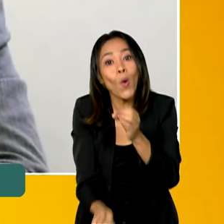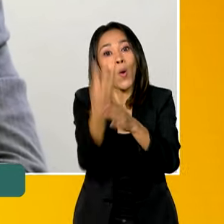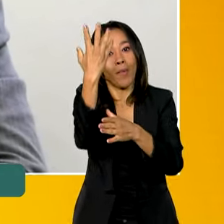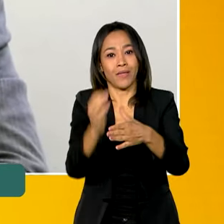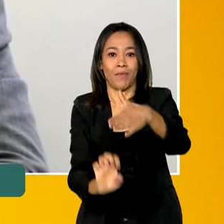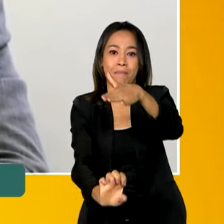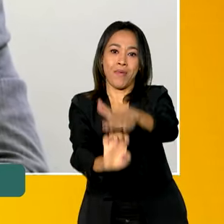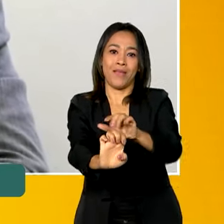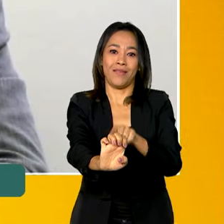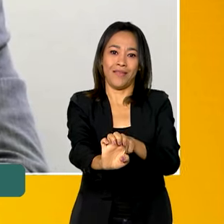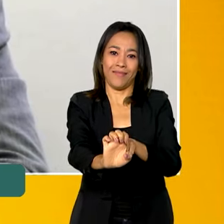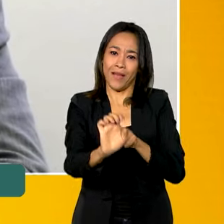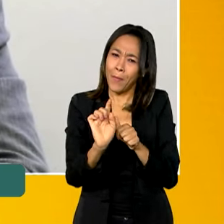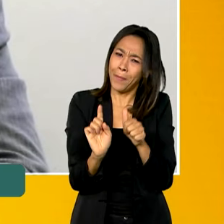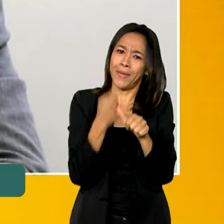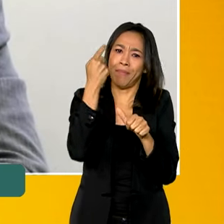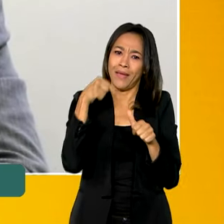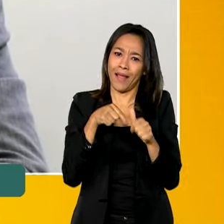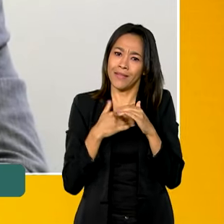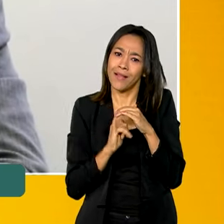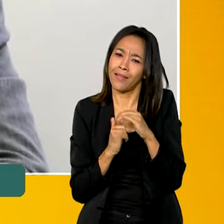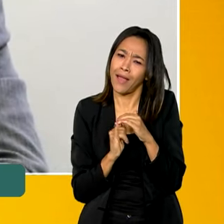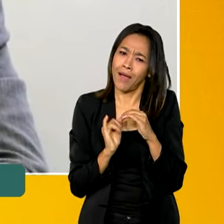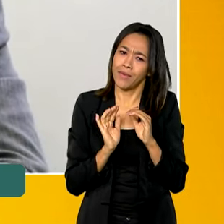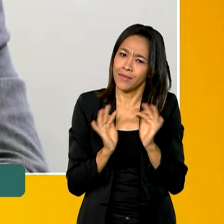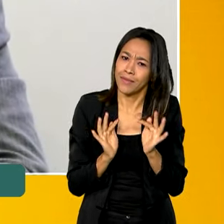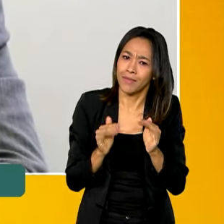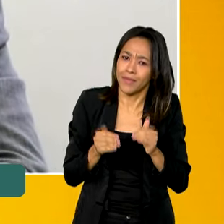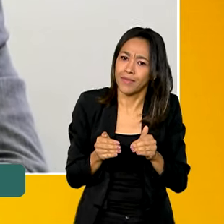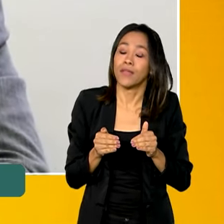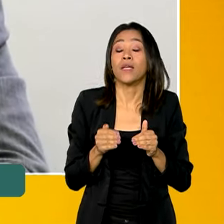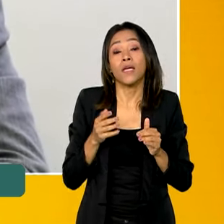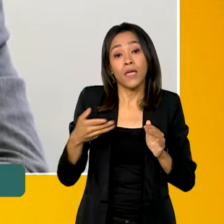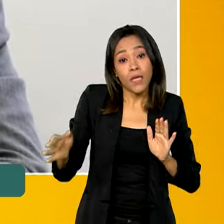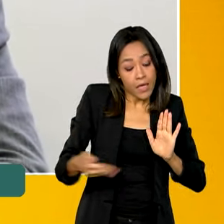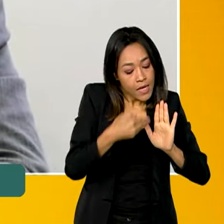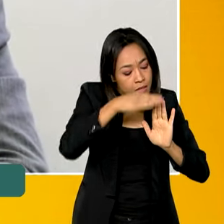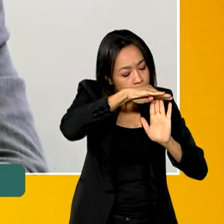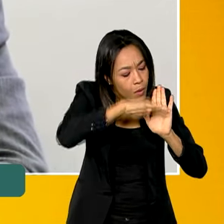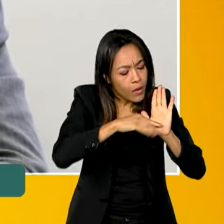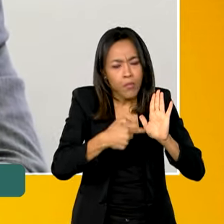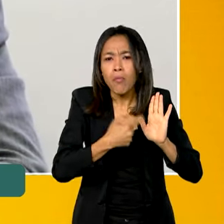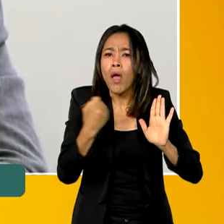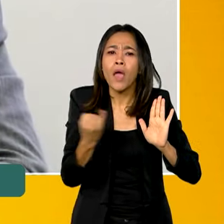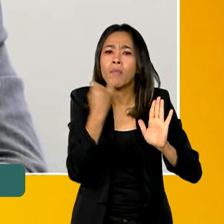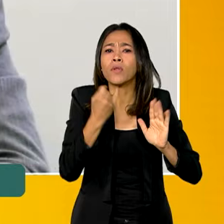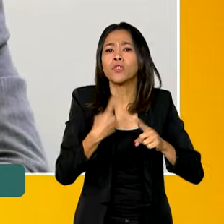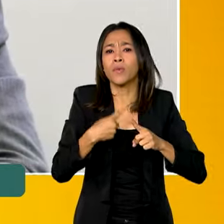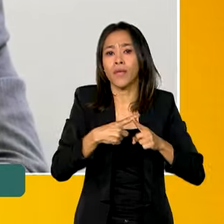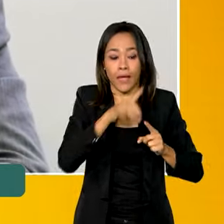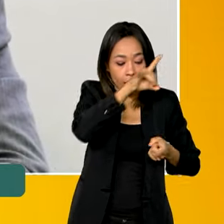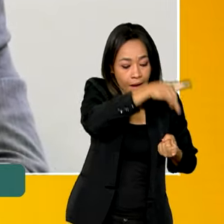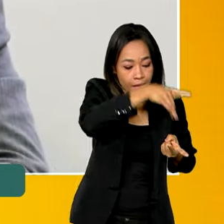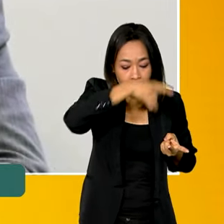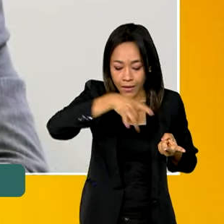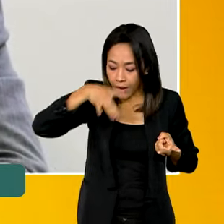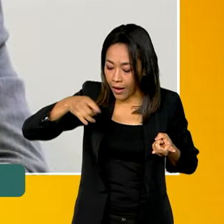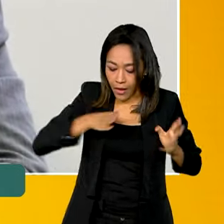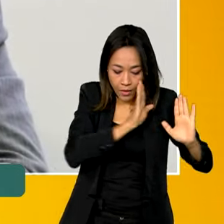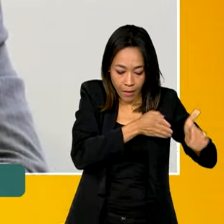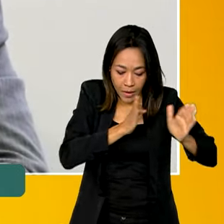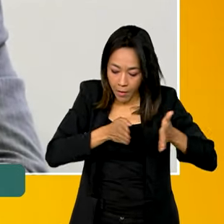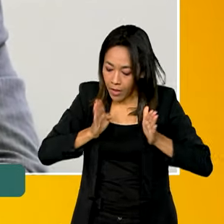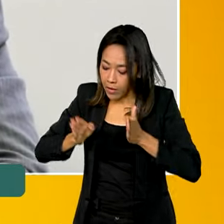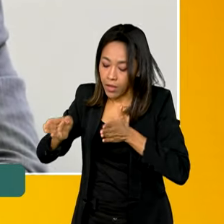primeiros passos e a os programas esses programas são importantes exatamente em cada uma dessas etapas né então a gente tem